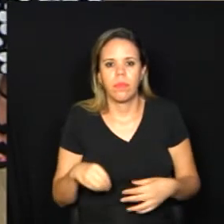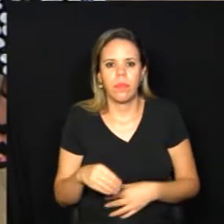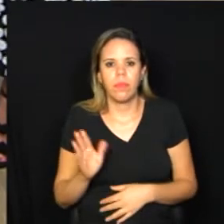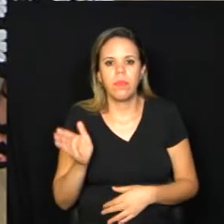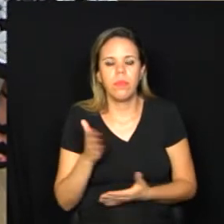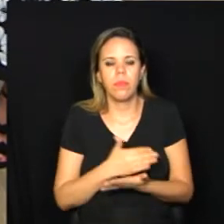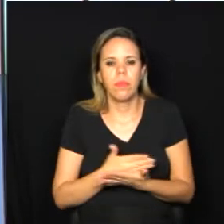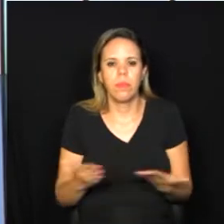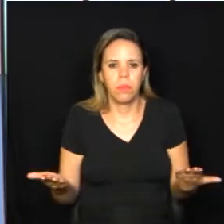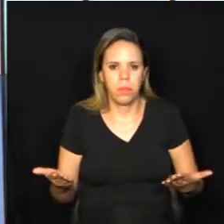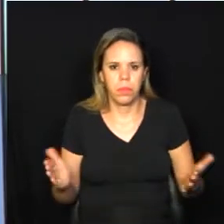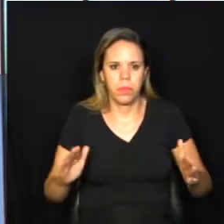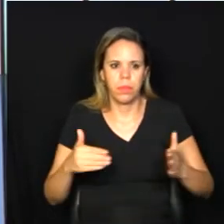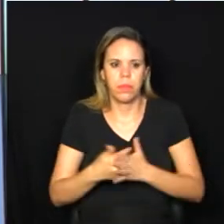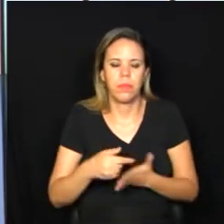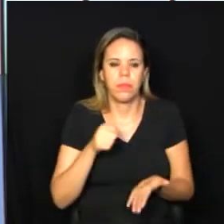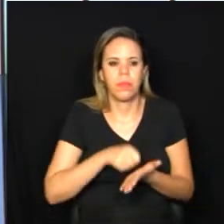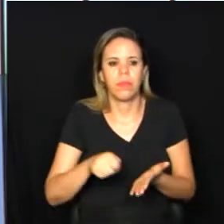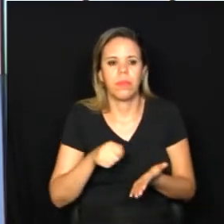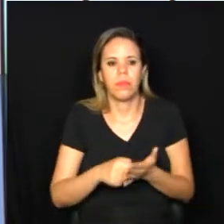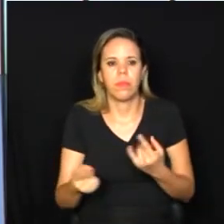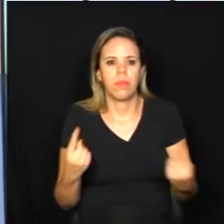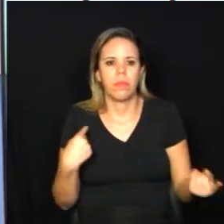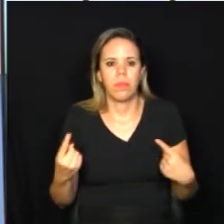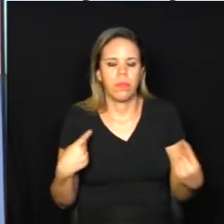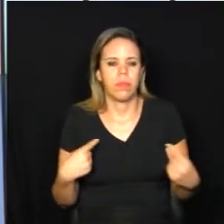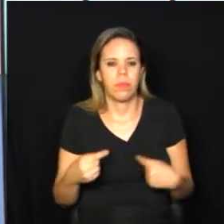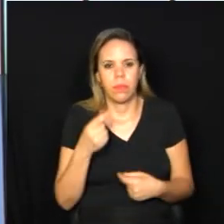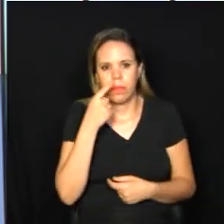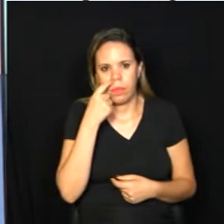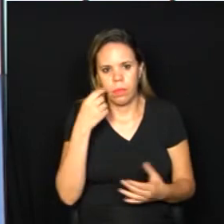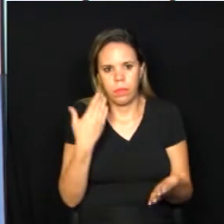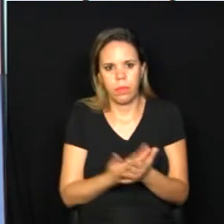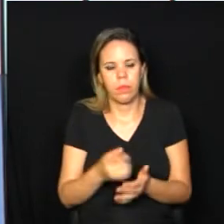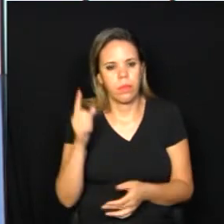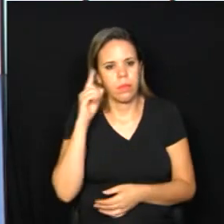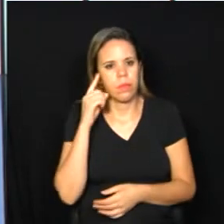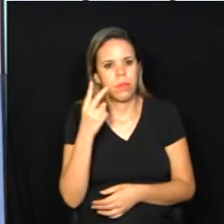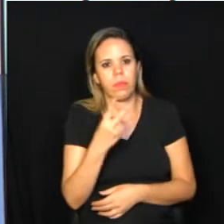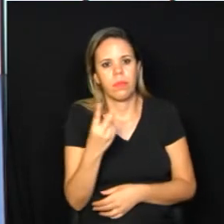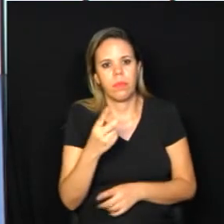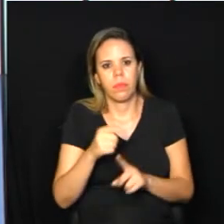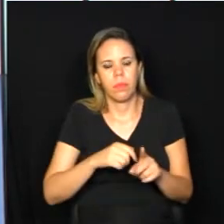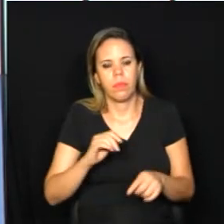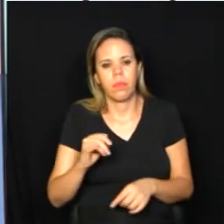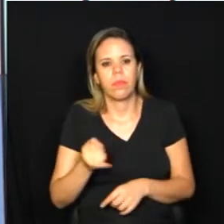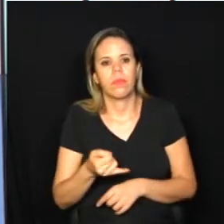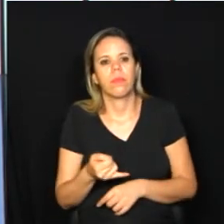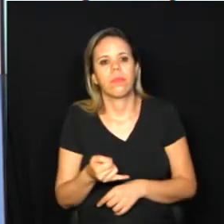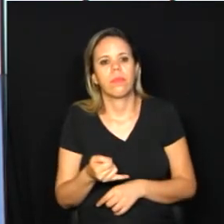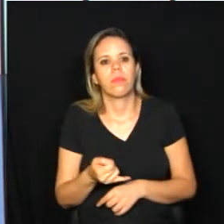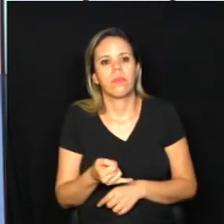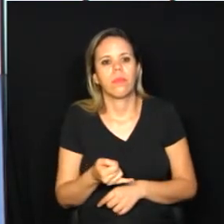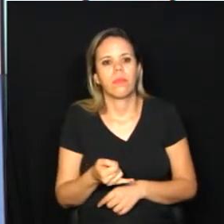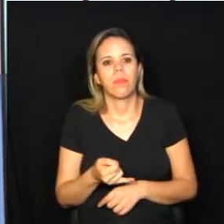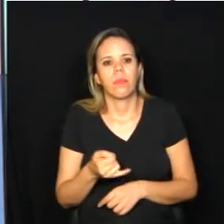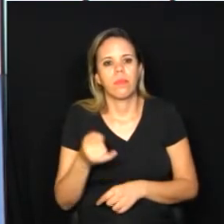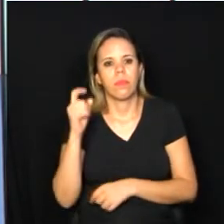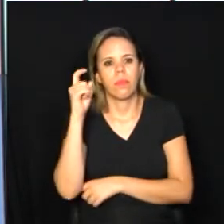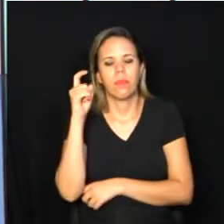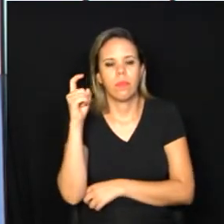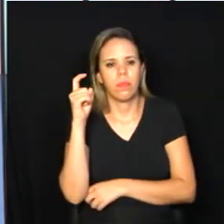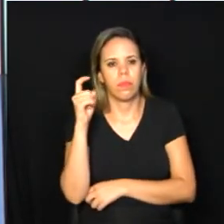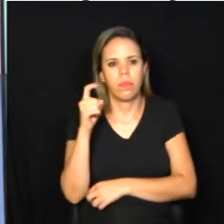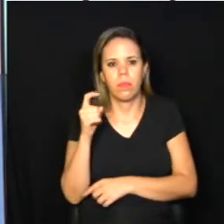já começou hoje. Anote aí, olha. O bloqueio vai até 22 de janeiro no Cambuí,